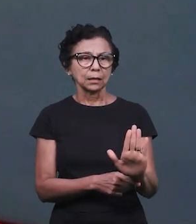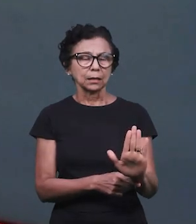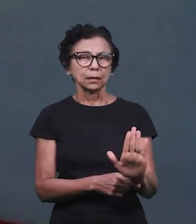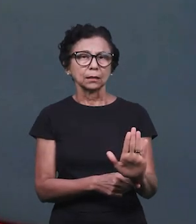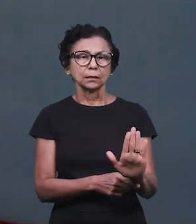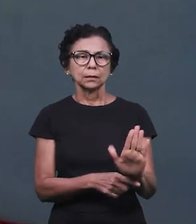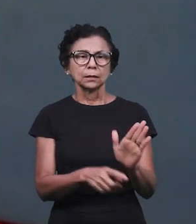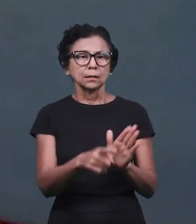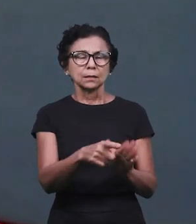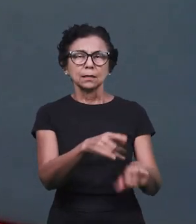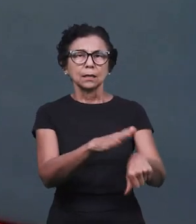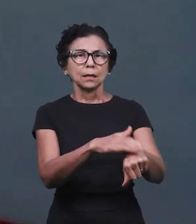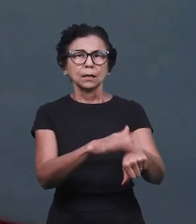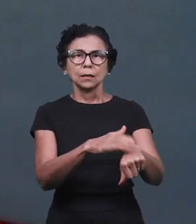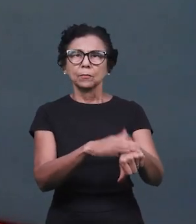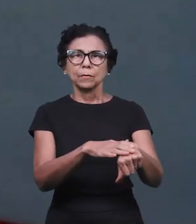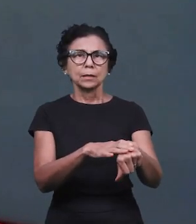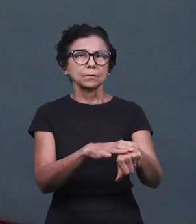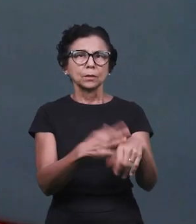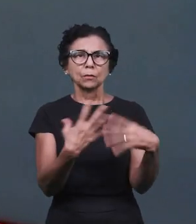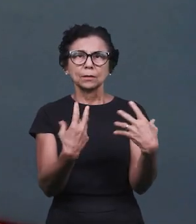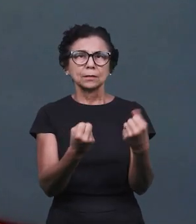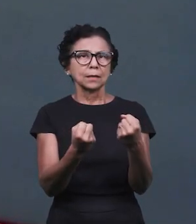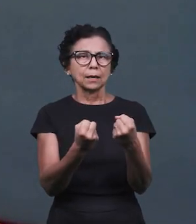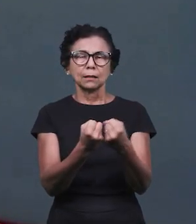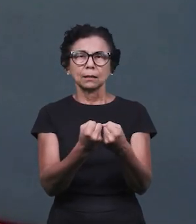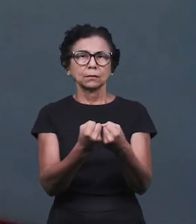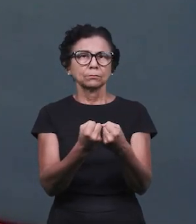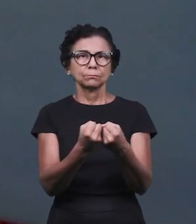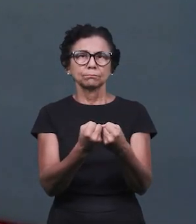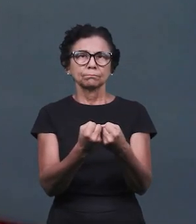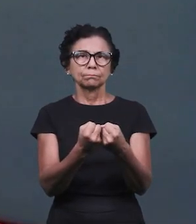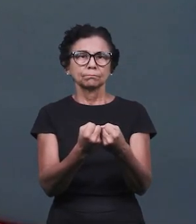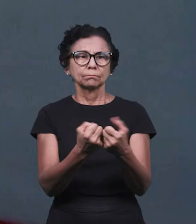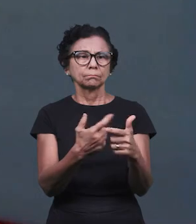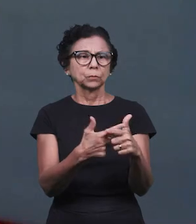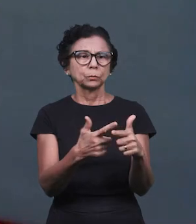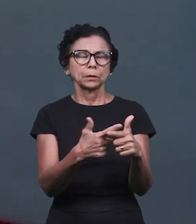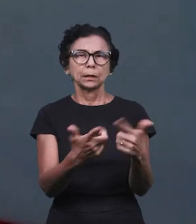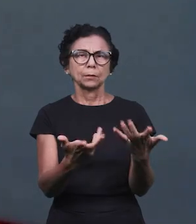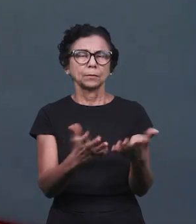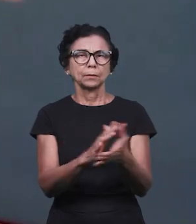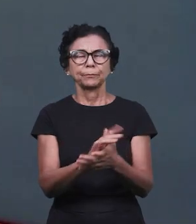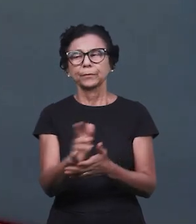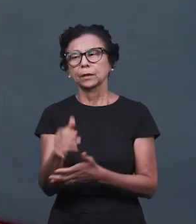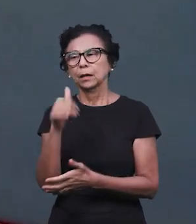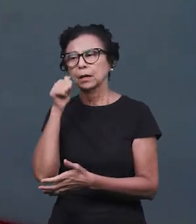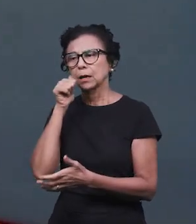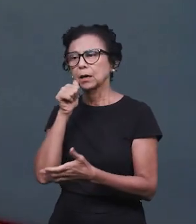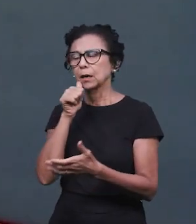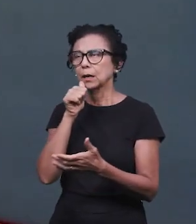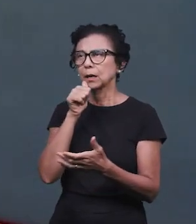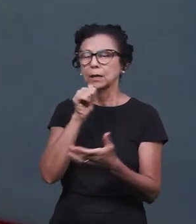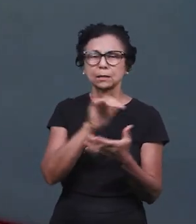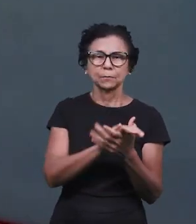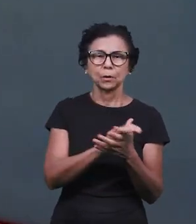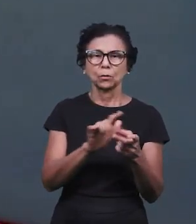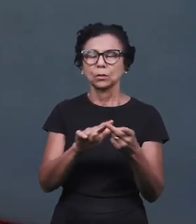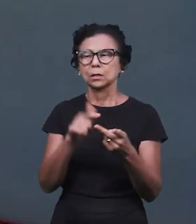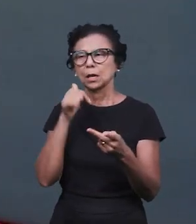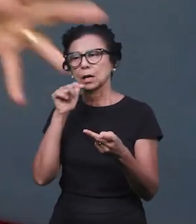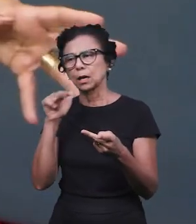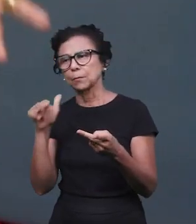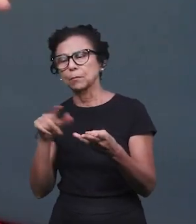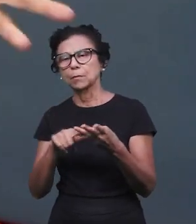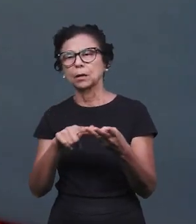uma dificuldade ou um momento? É o apoio, é a esposa, é a mãe, é a irmã, é o